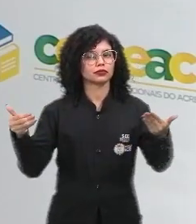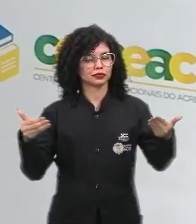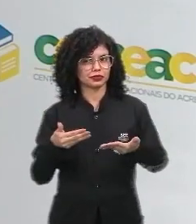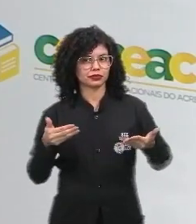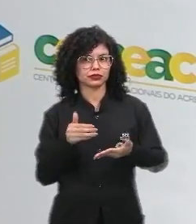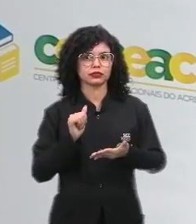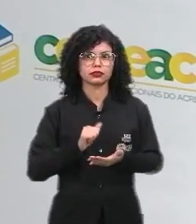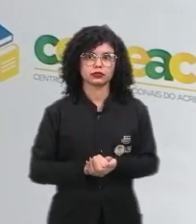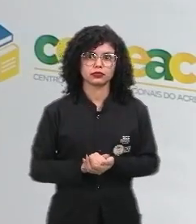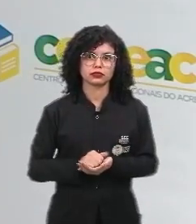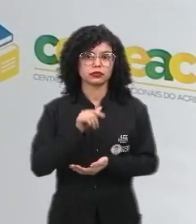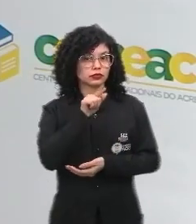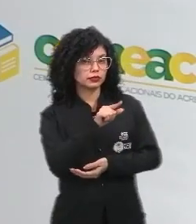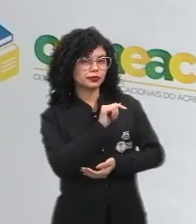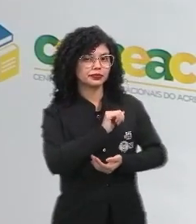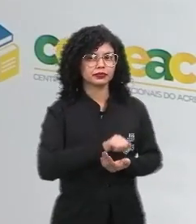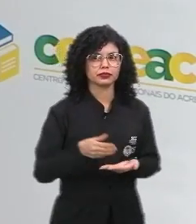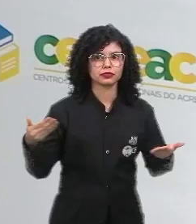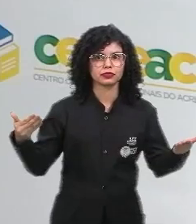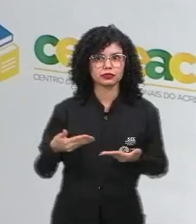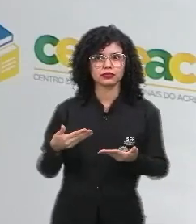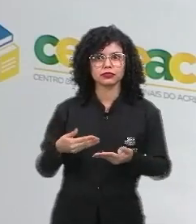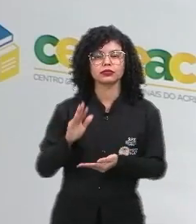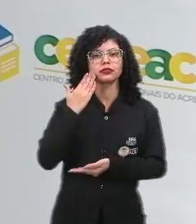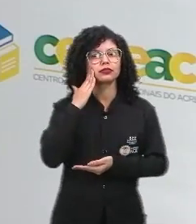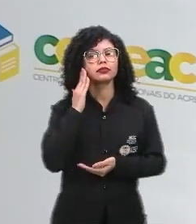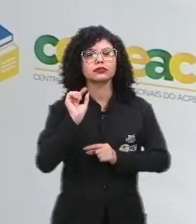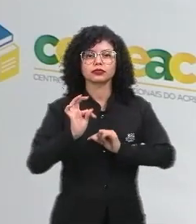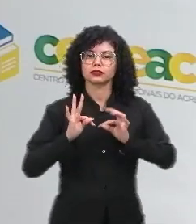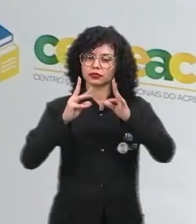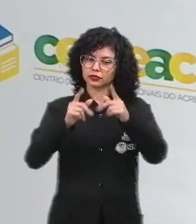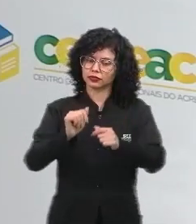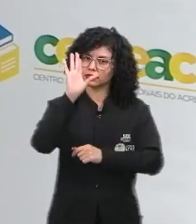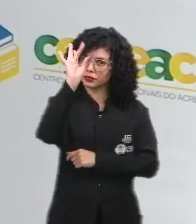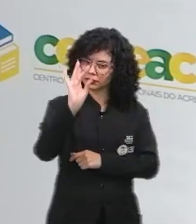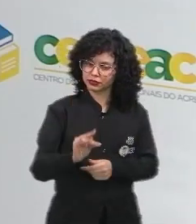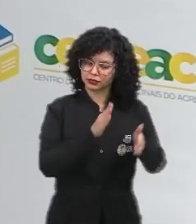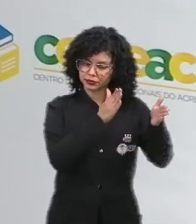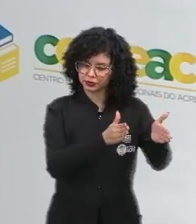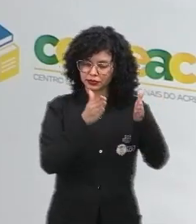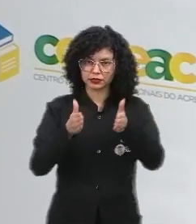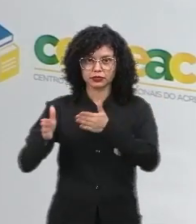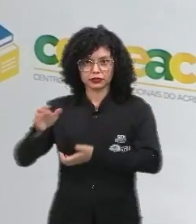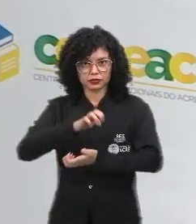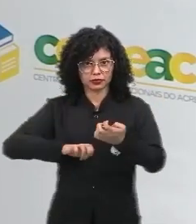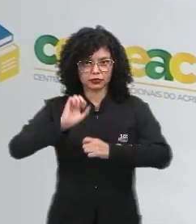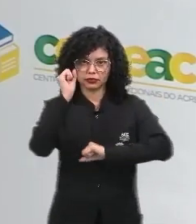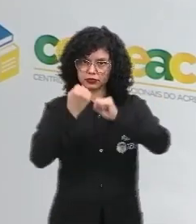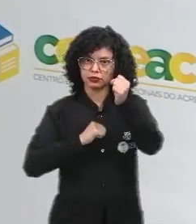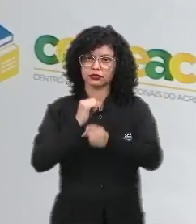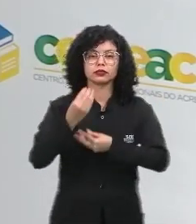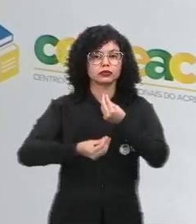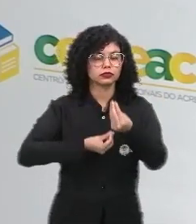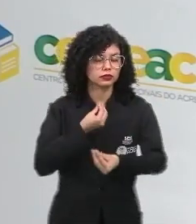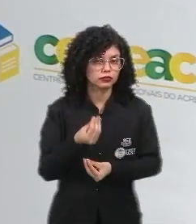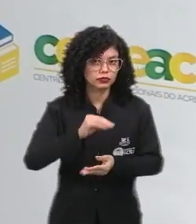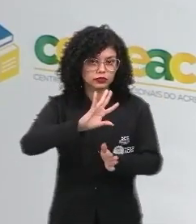recentes. Então, agora que você compreendeu todas essas fases da Revolução Industrial e como